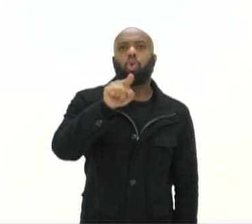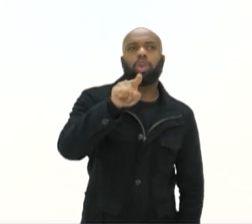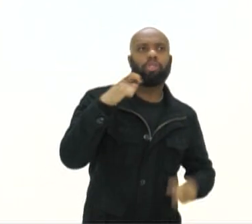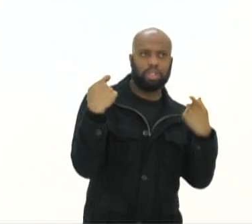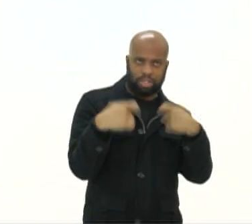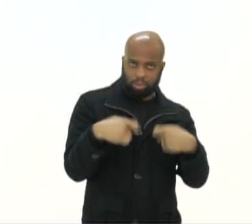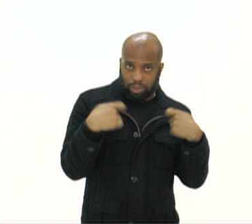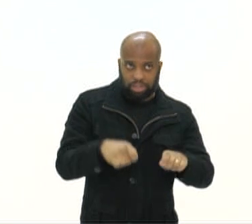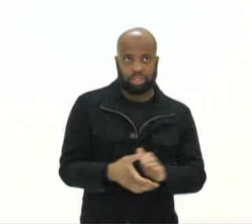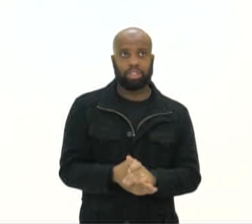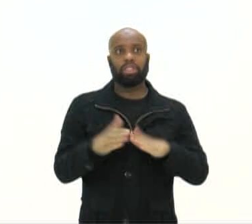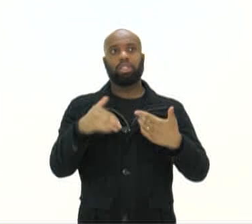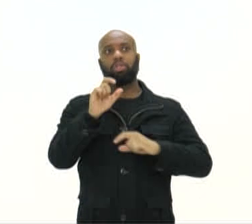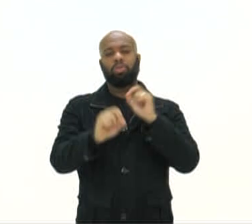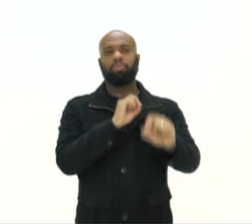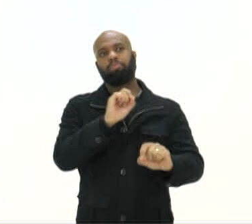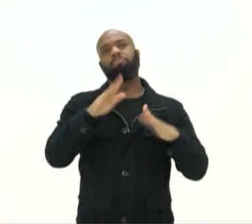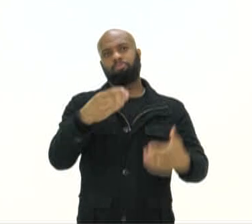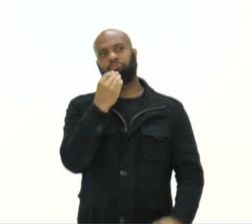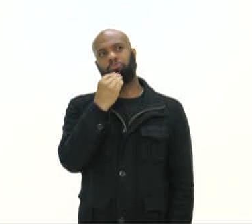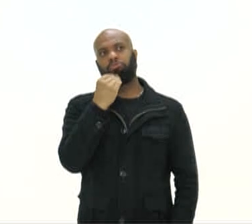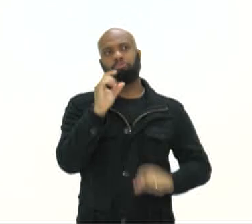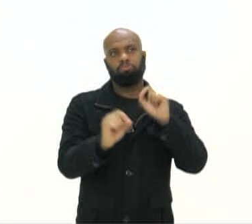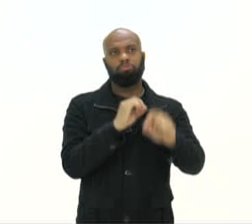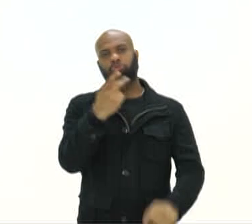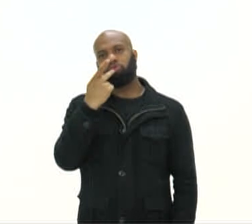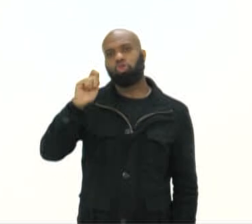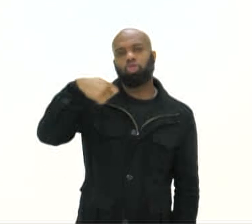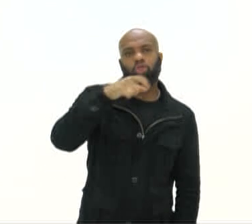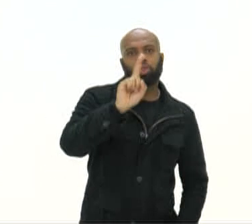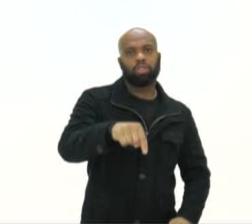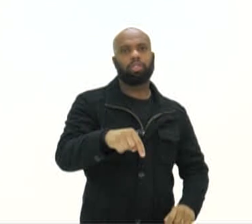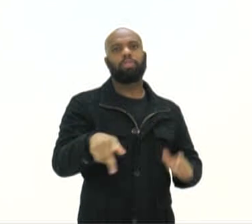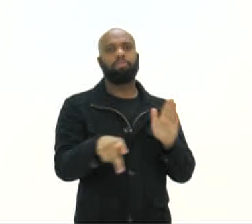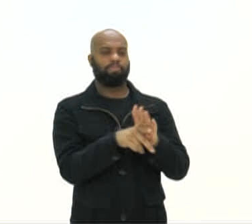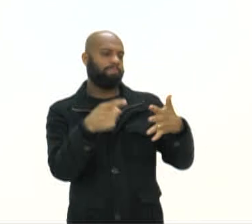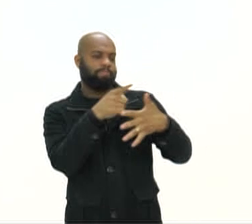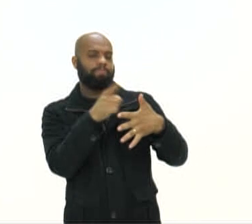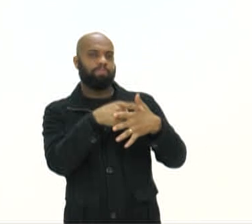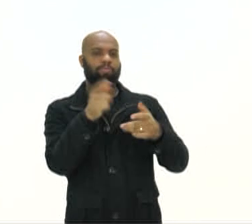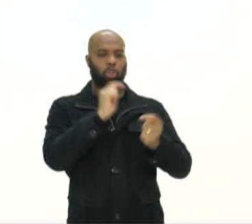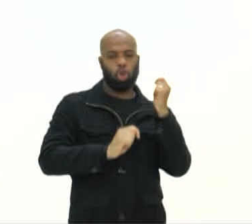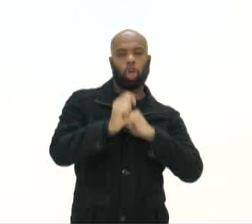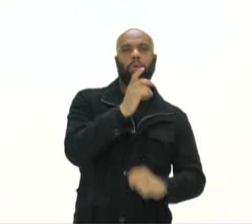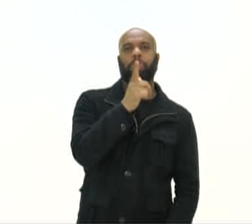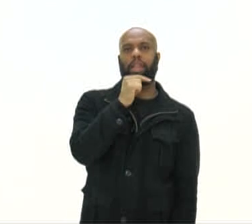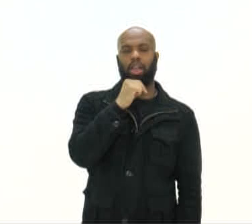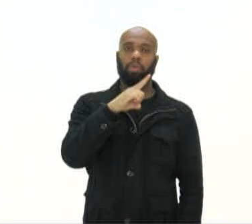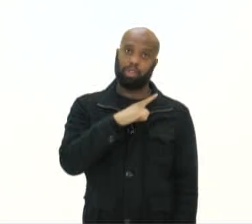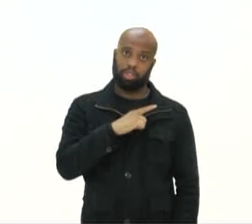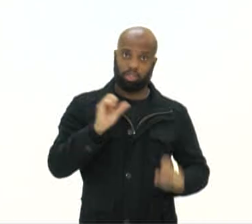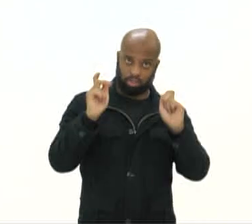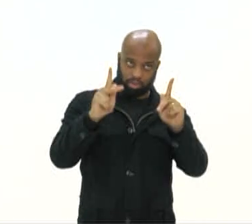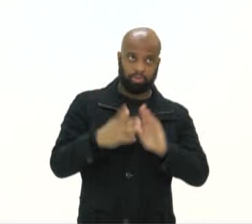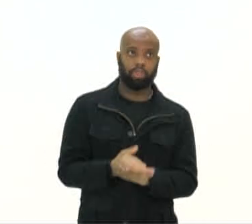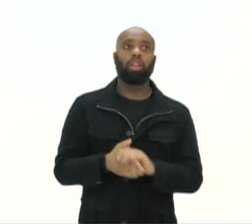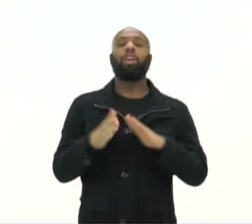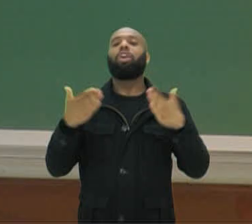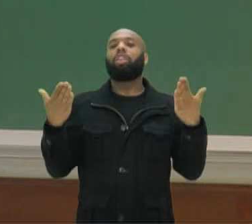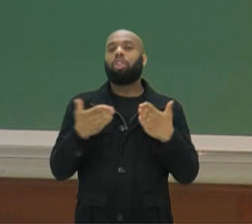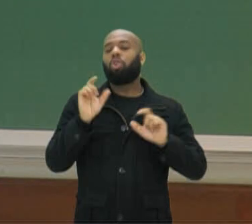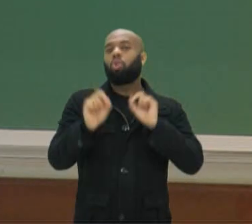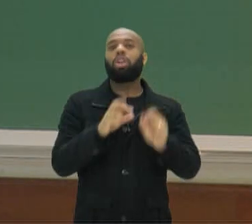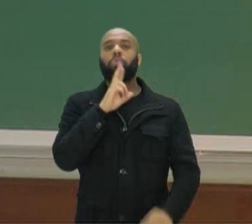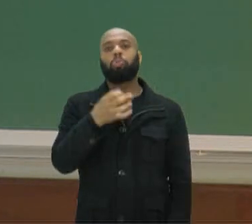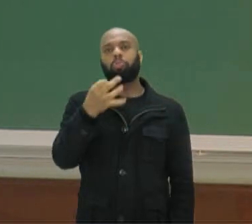você precisa, obviamente, a gente está falando de uma campanha para a economia do consumo de água, tá bom? Então, a